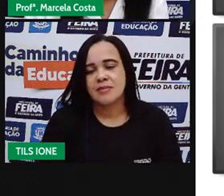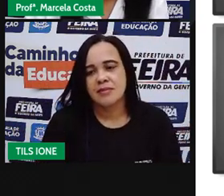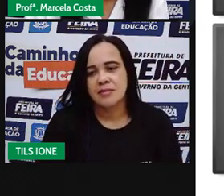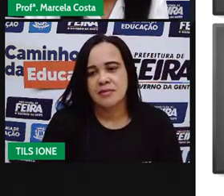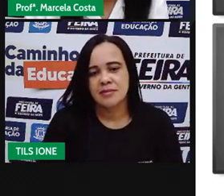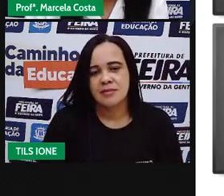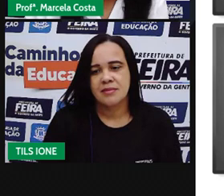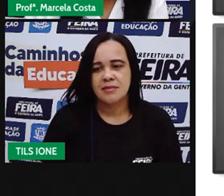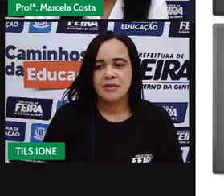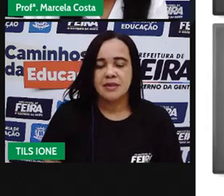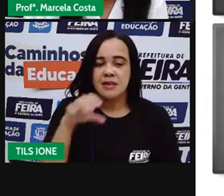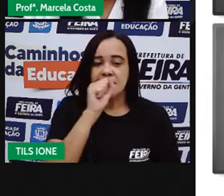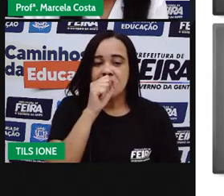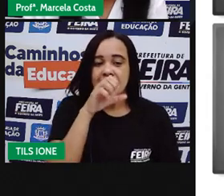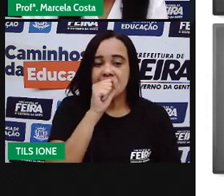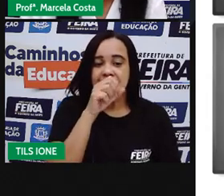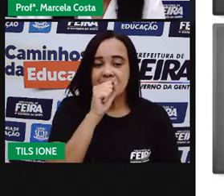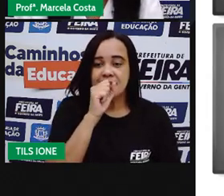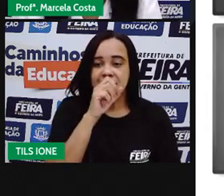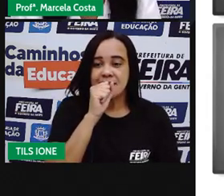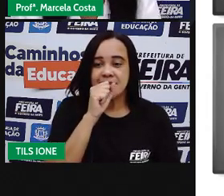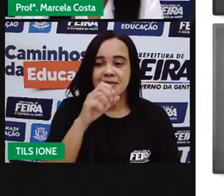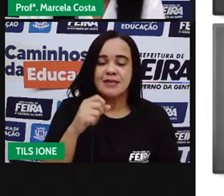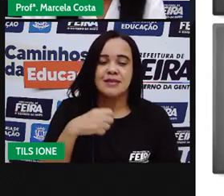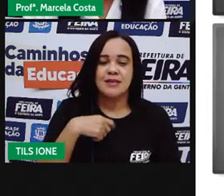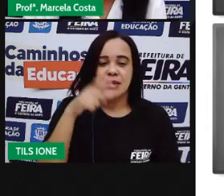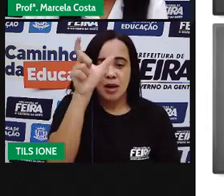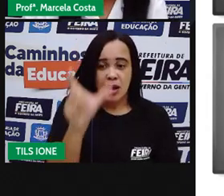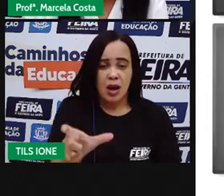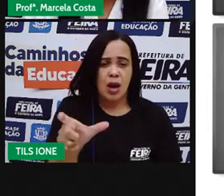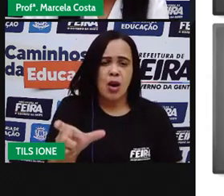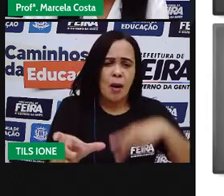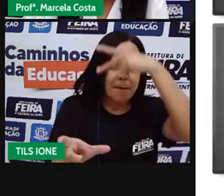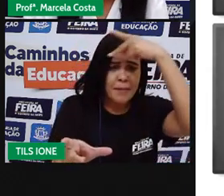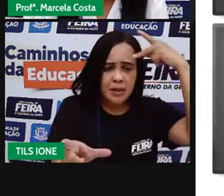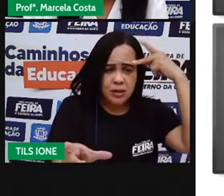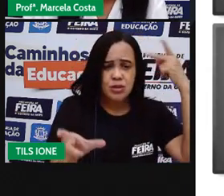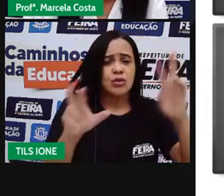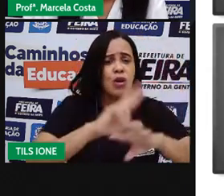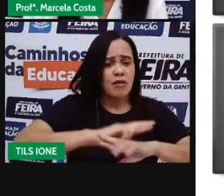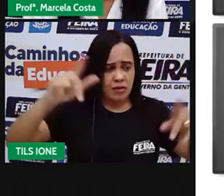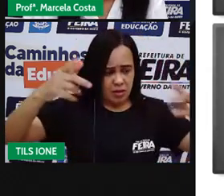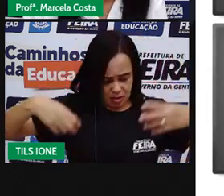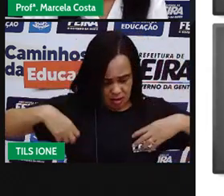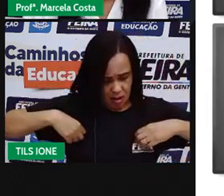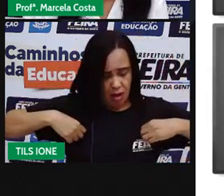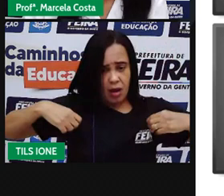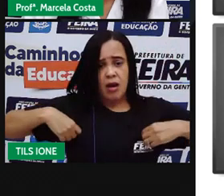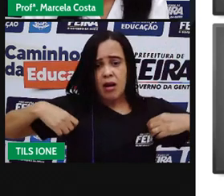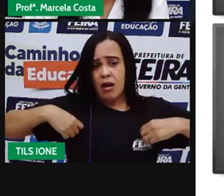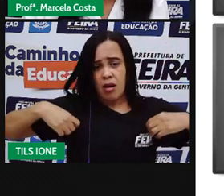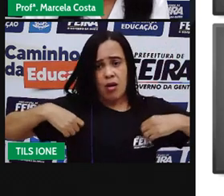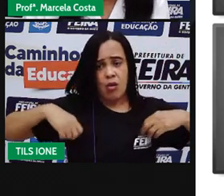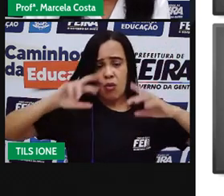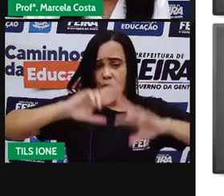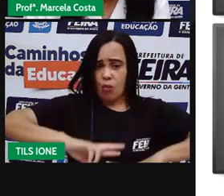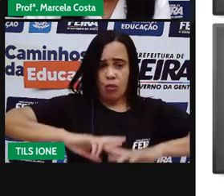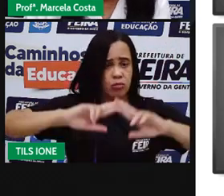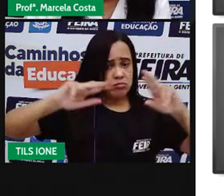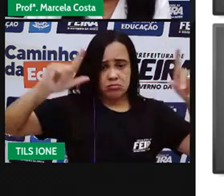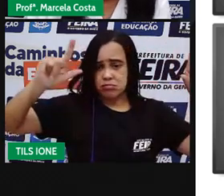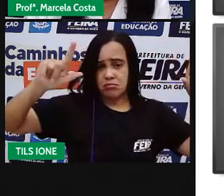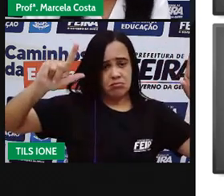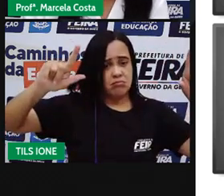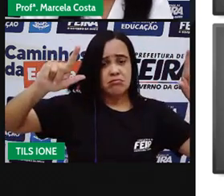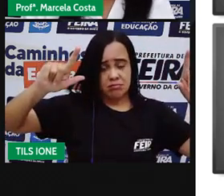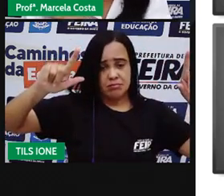Olha, que mostra aí uma pessoa diferente, né? Olha a vestimenta, olha que é